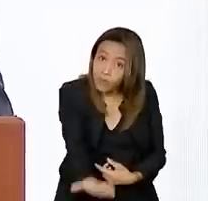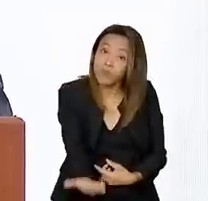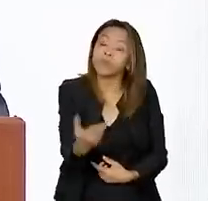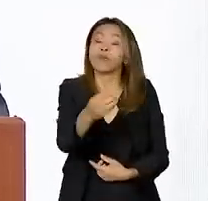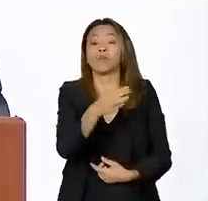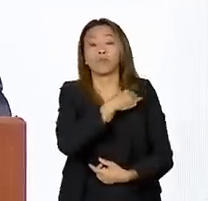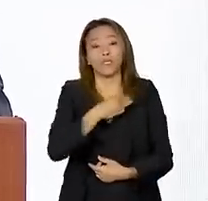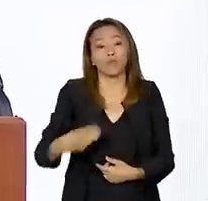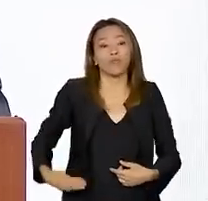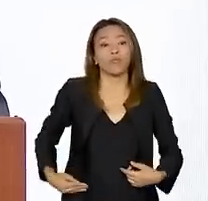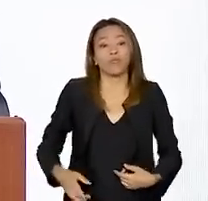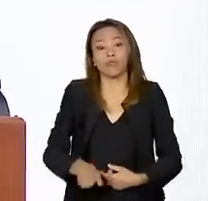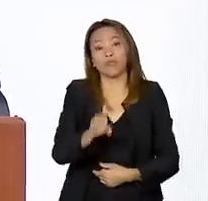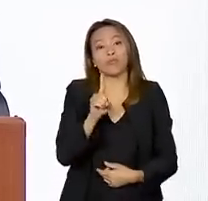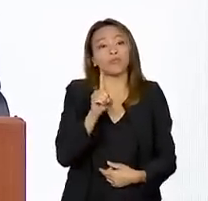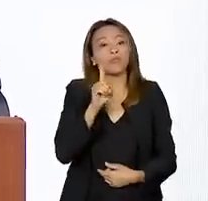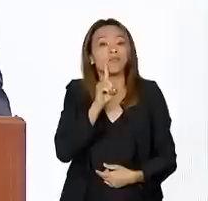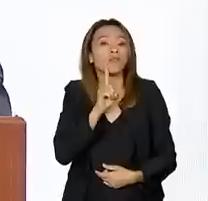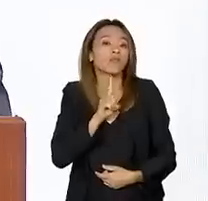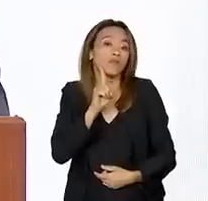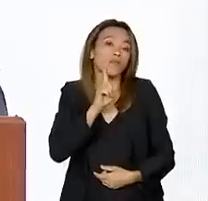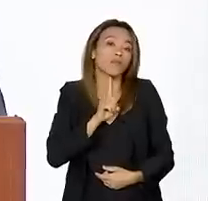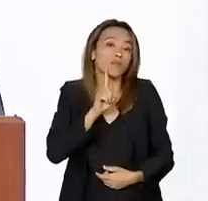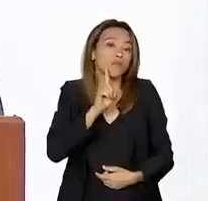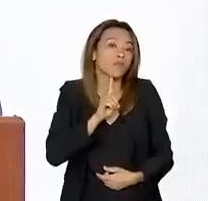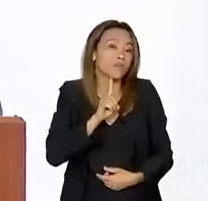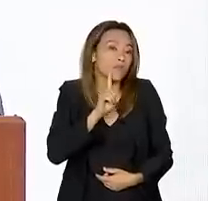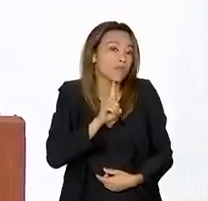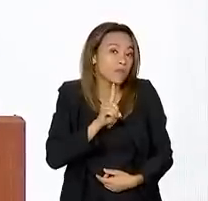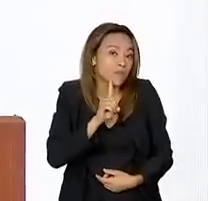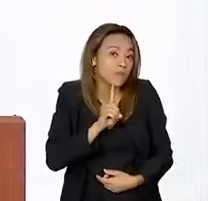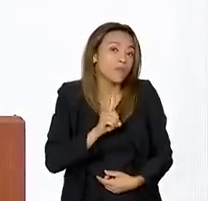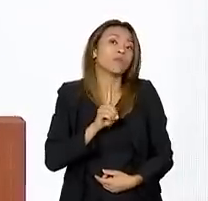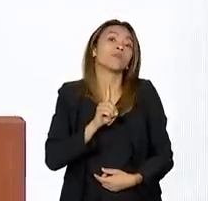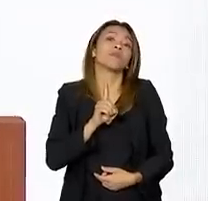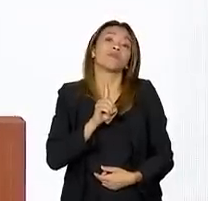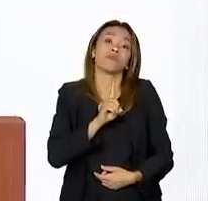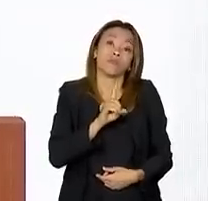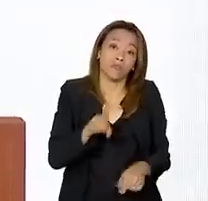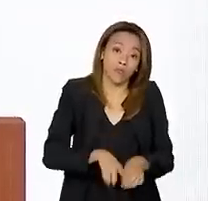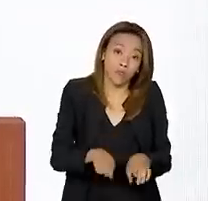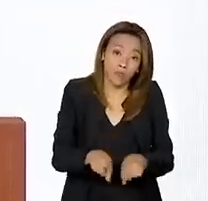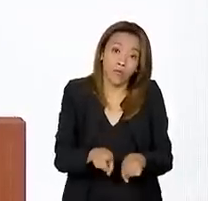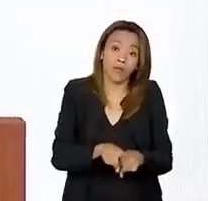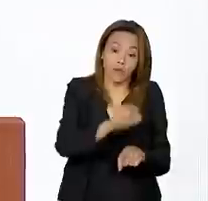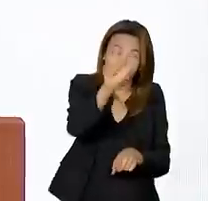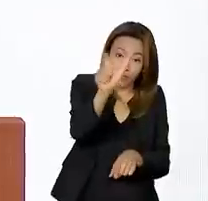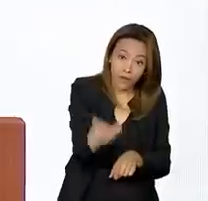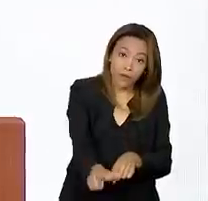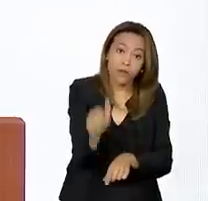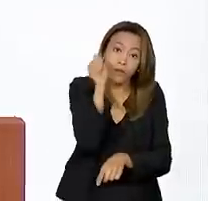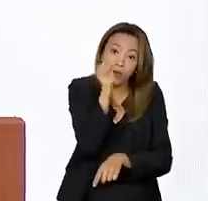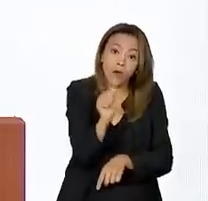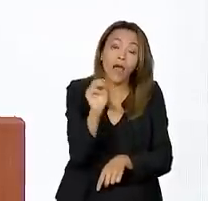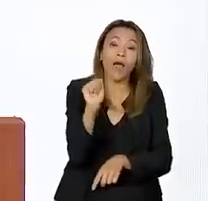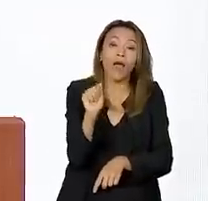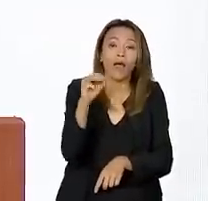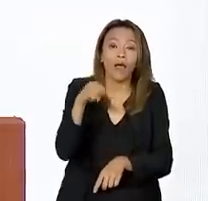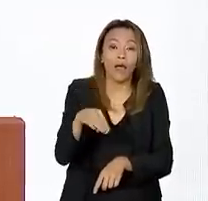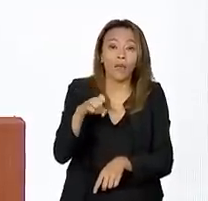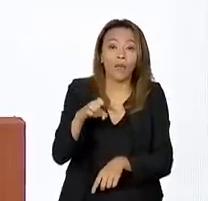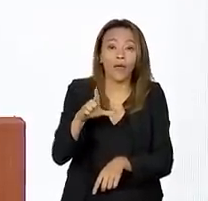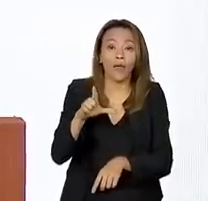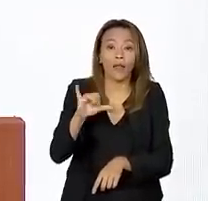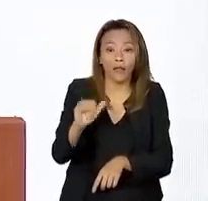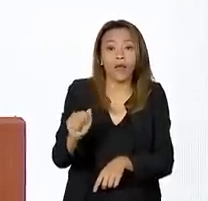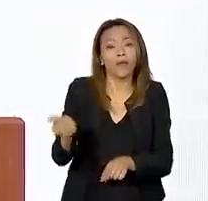com ela, cumprimentar também a nossa jovem senhora Amélia, dessa forma cumprimentando as mulheres aqui presentes, a qual